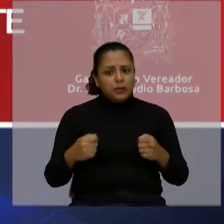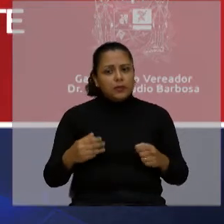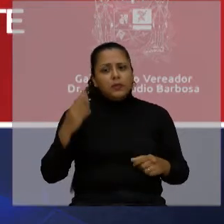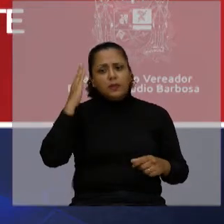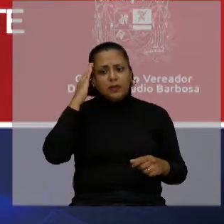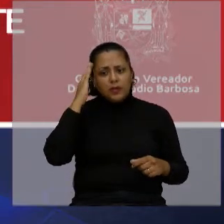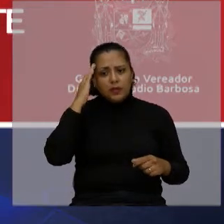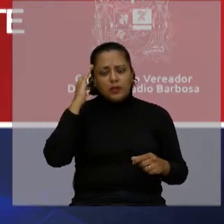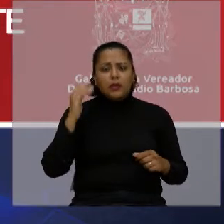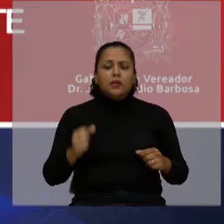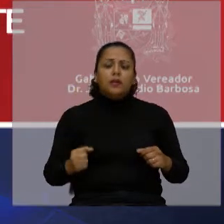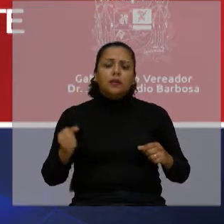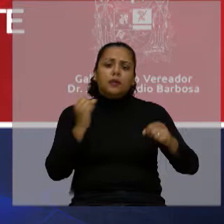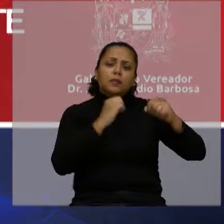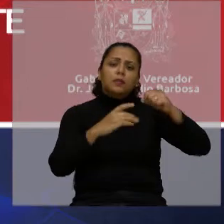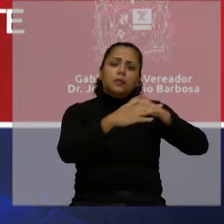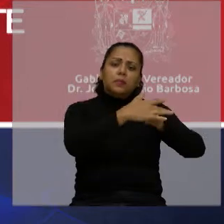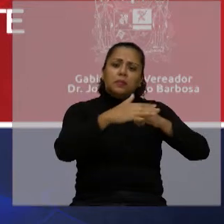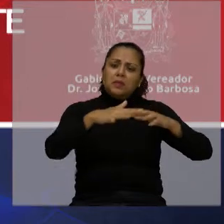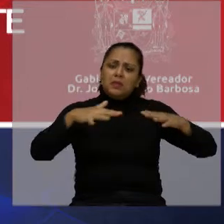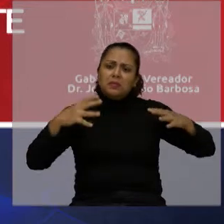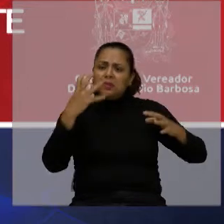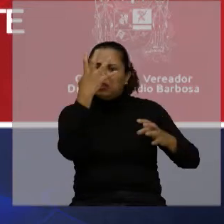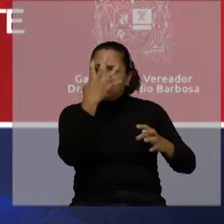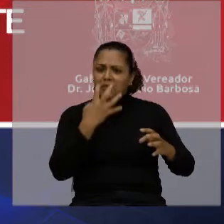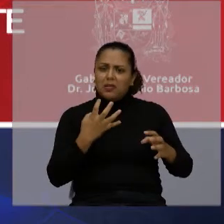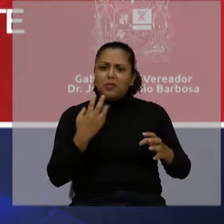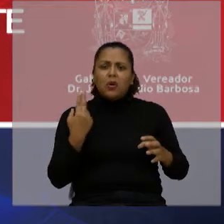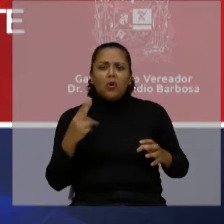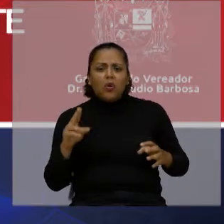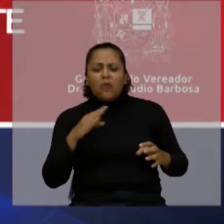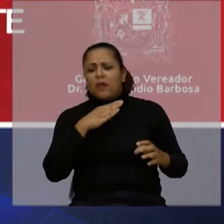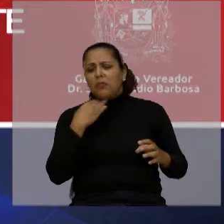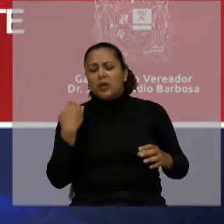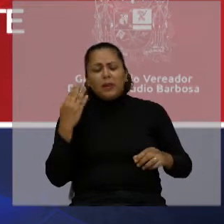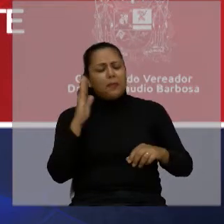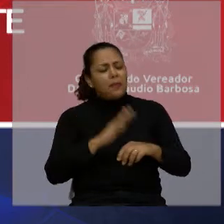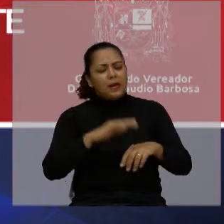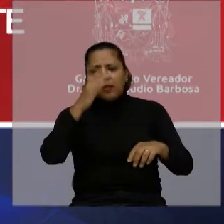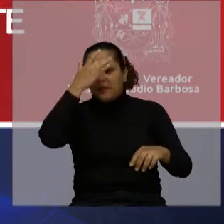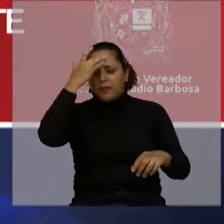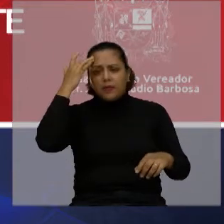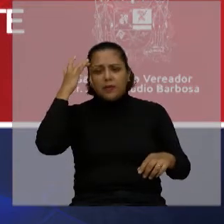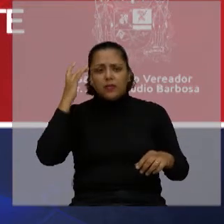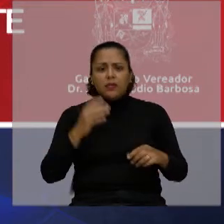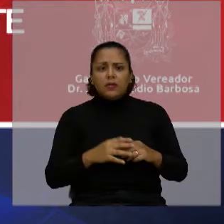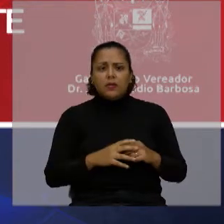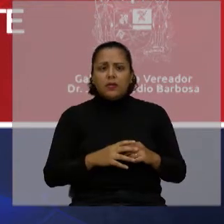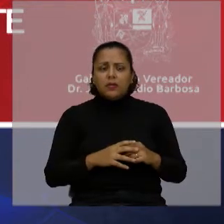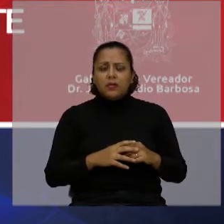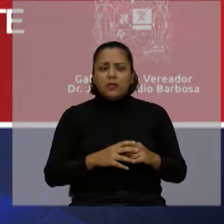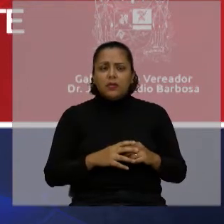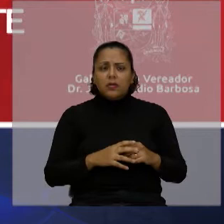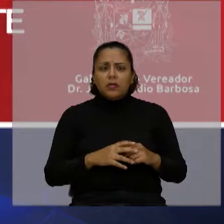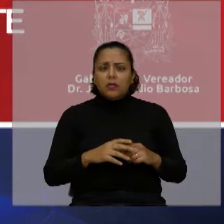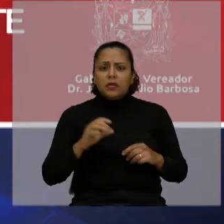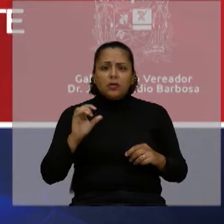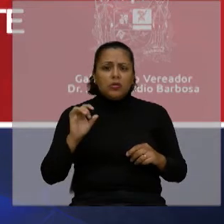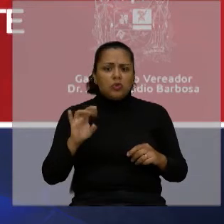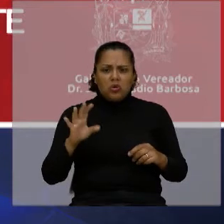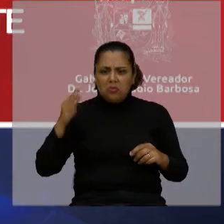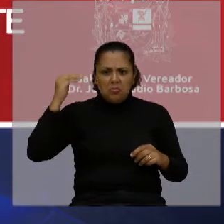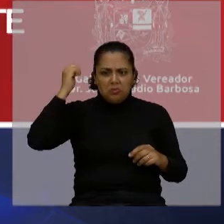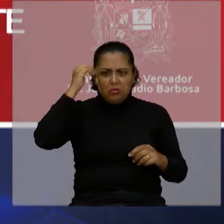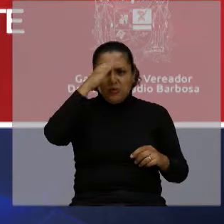seriedade, ou nós vamos ter muito mais mortos nesse país. E eu não falo só desse presidente, não, que é um ignorante. Eu